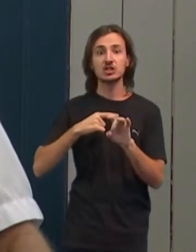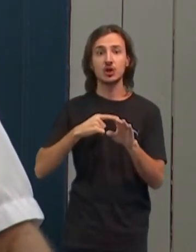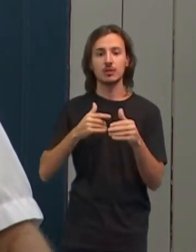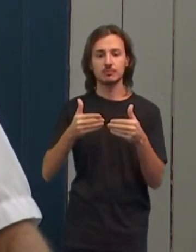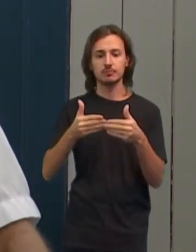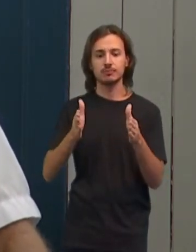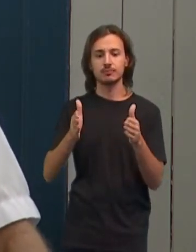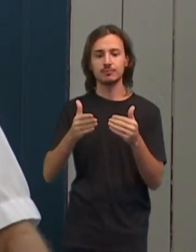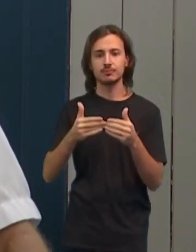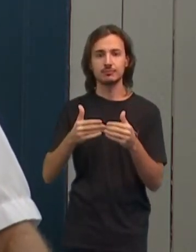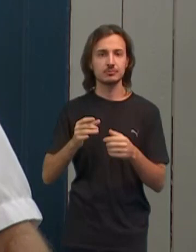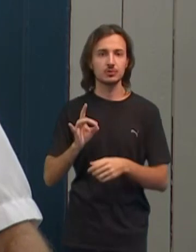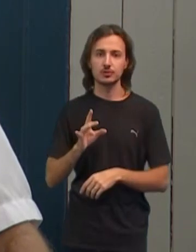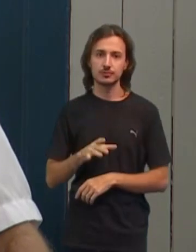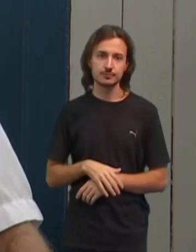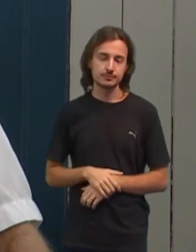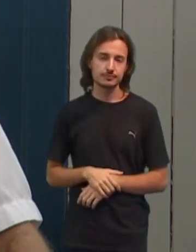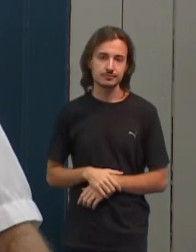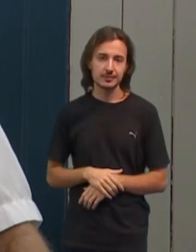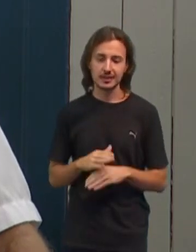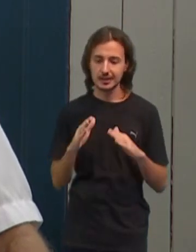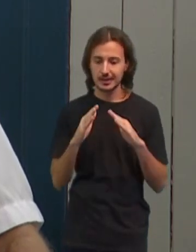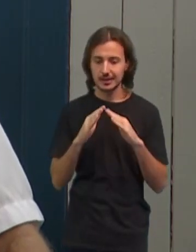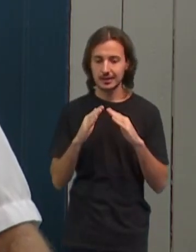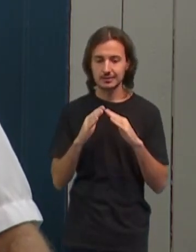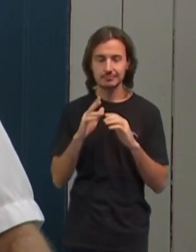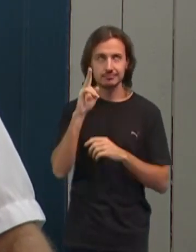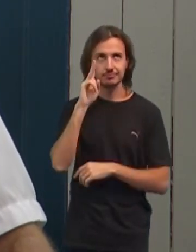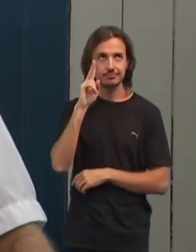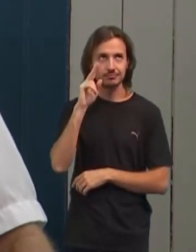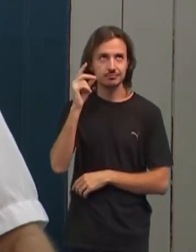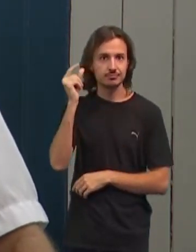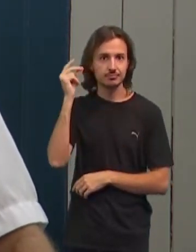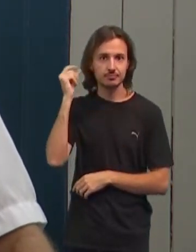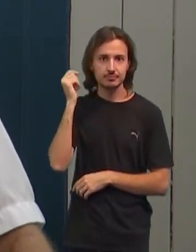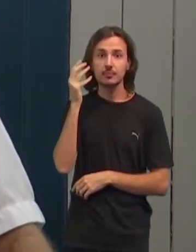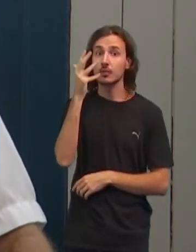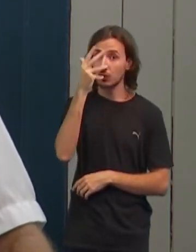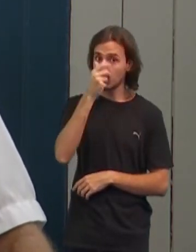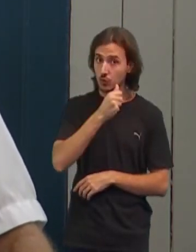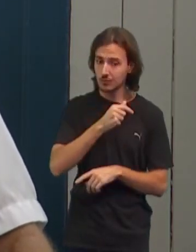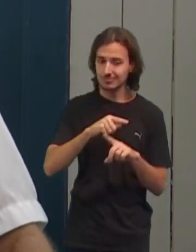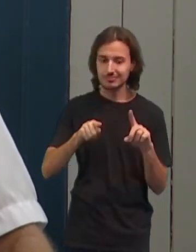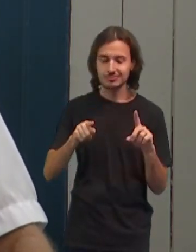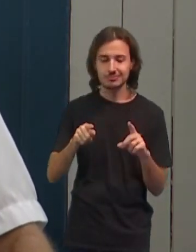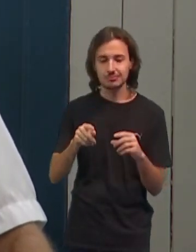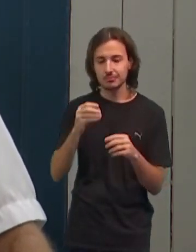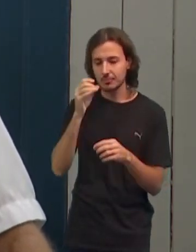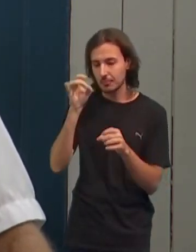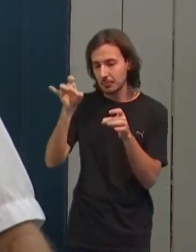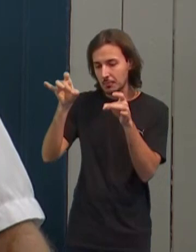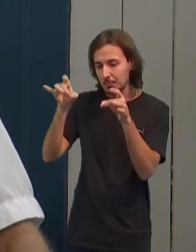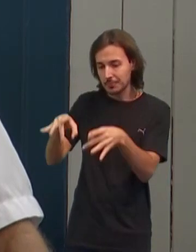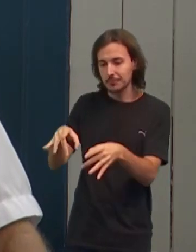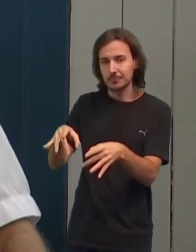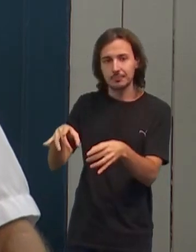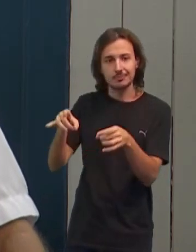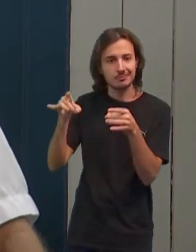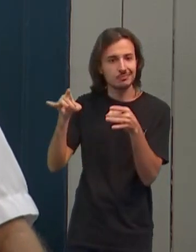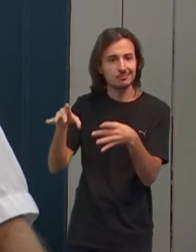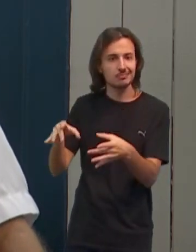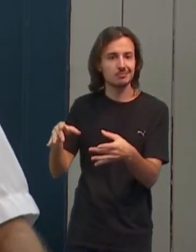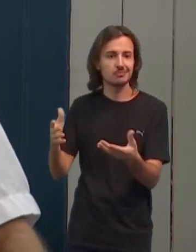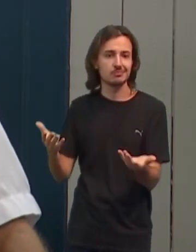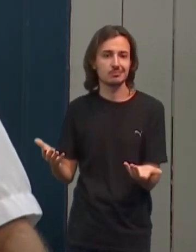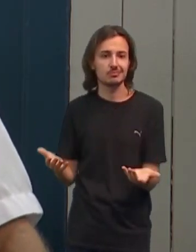histórica, realmente muito bonita, e que está nesse estado de abandono. Então, eu trago aqui para